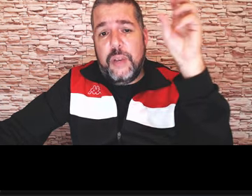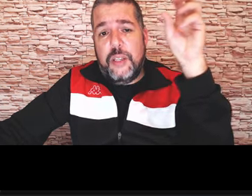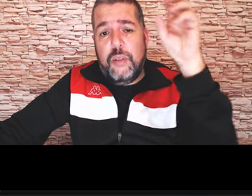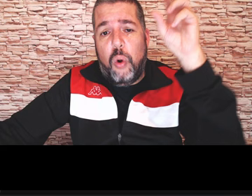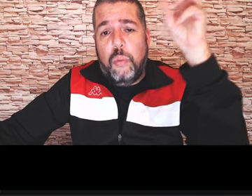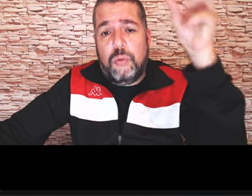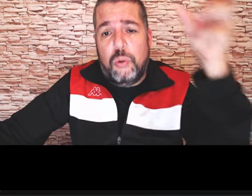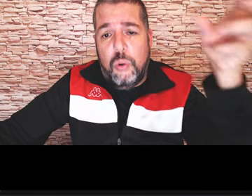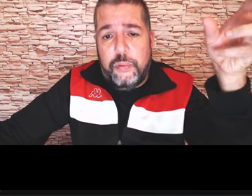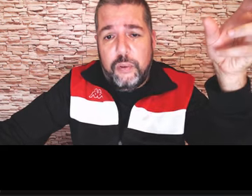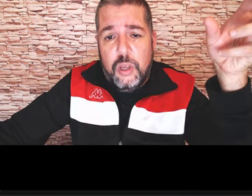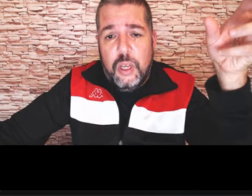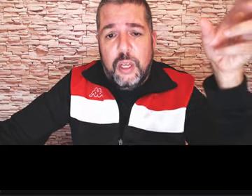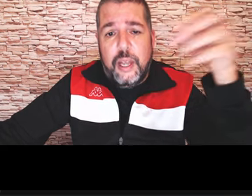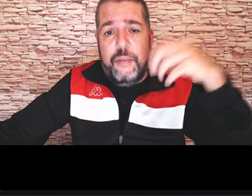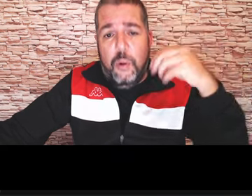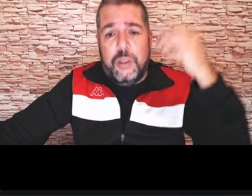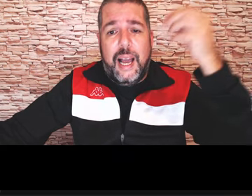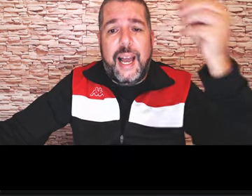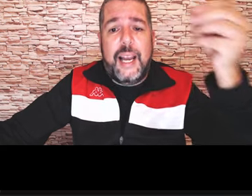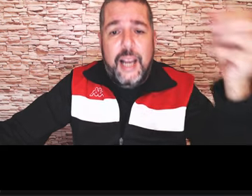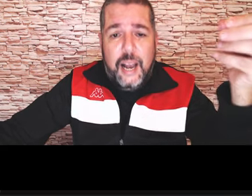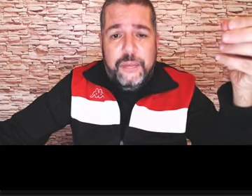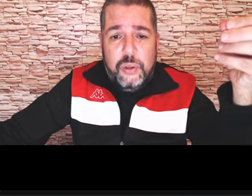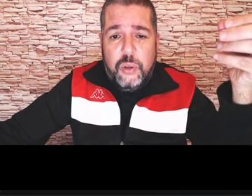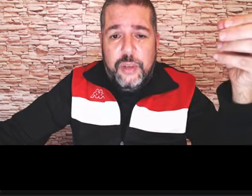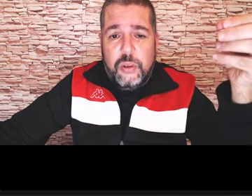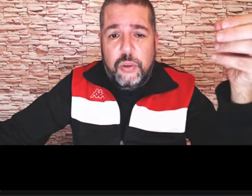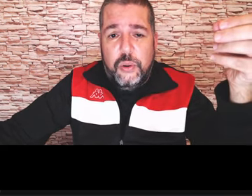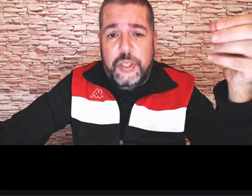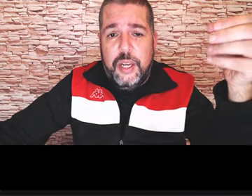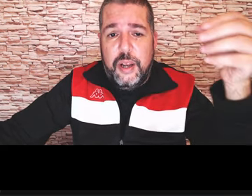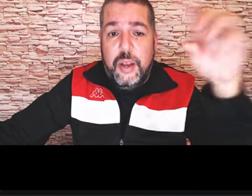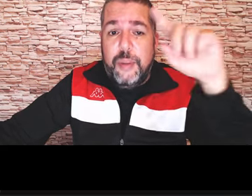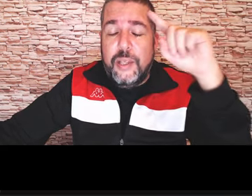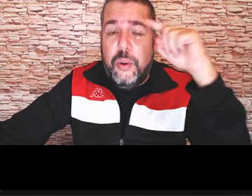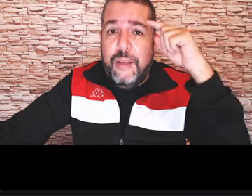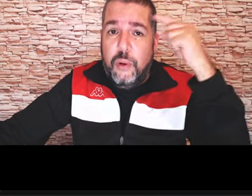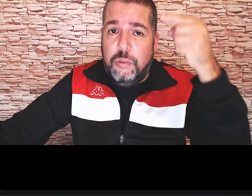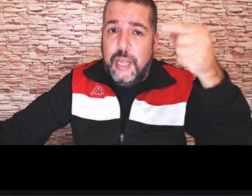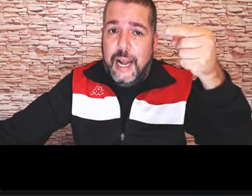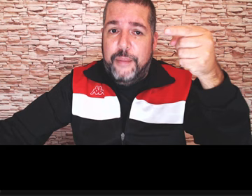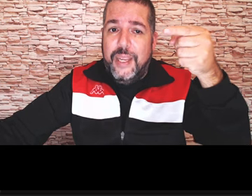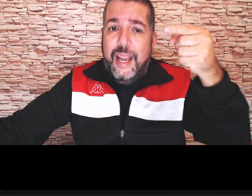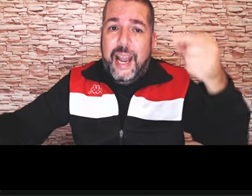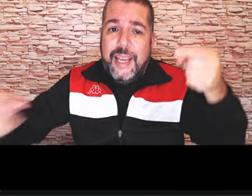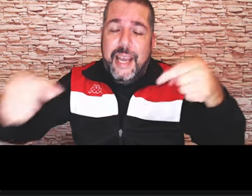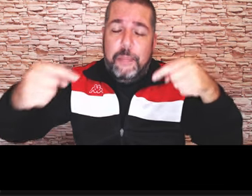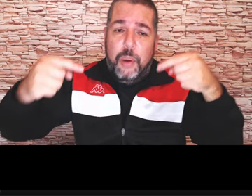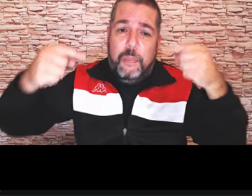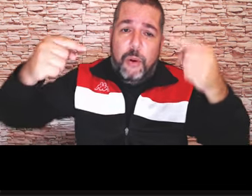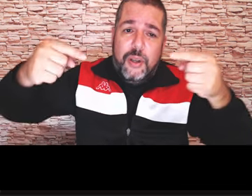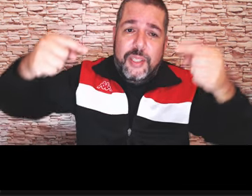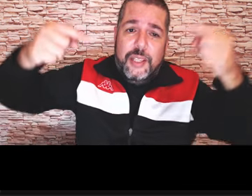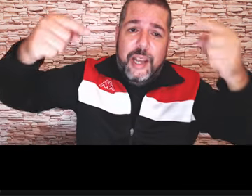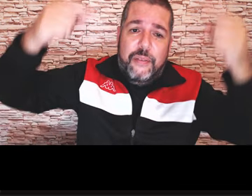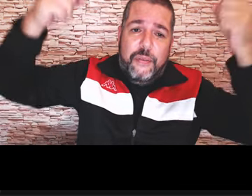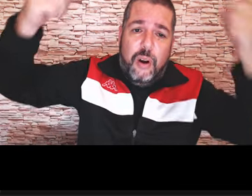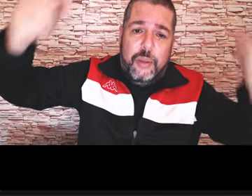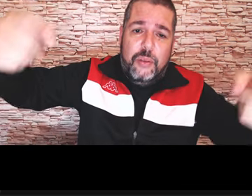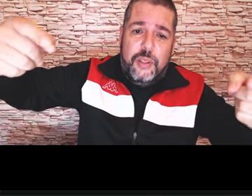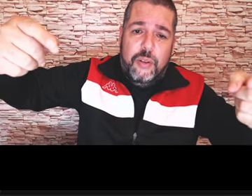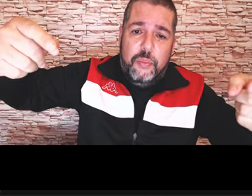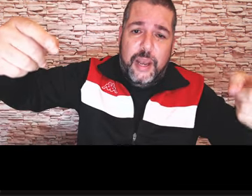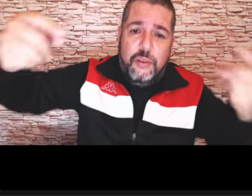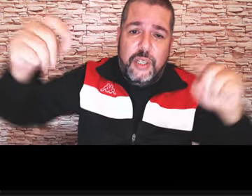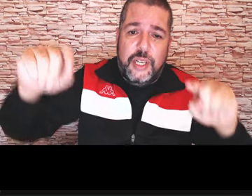sendo vendido como um trunfo, né? Voltar à filosofia e à sociologia. Mas não é voltar, é que a proposta de reforma